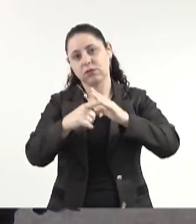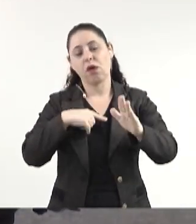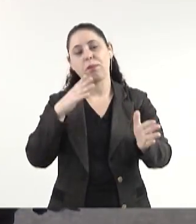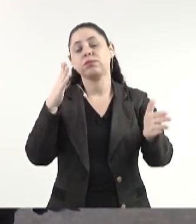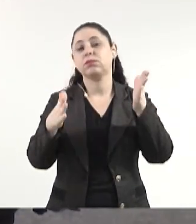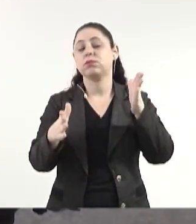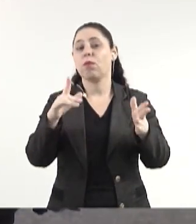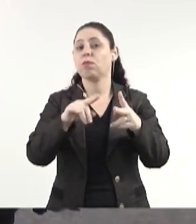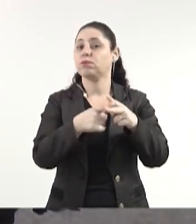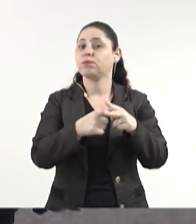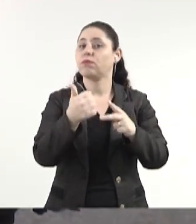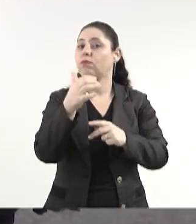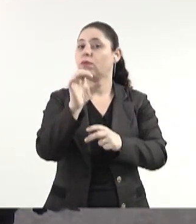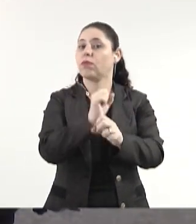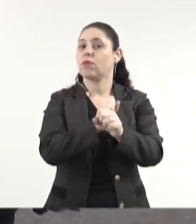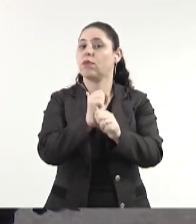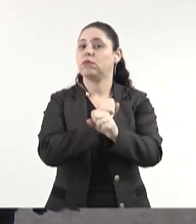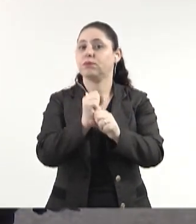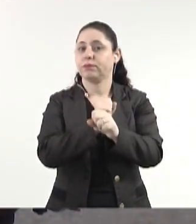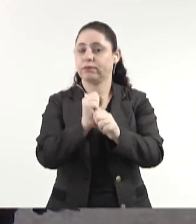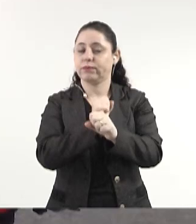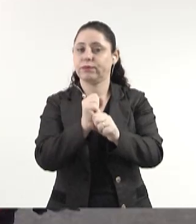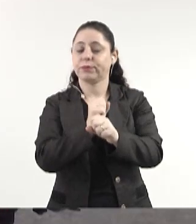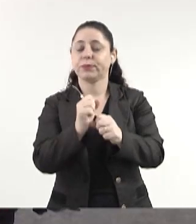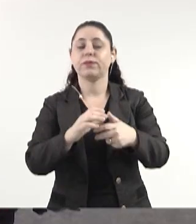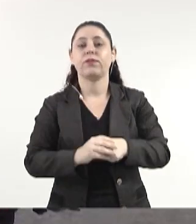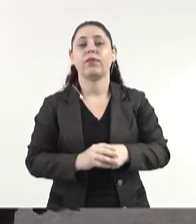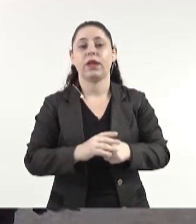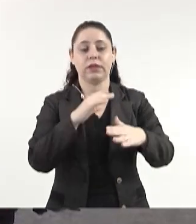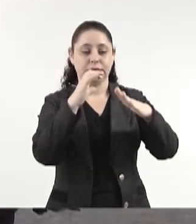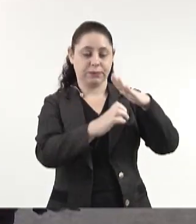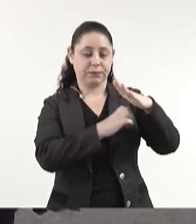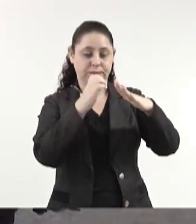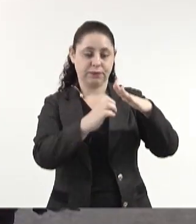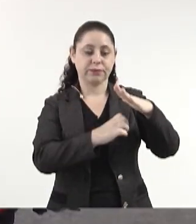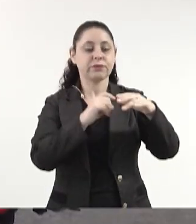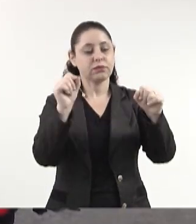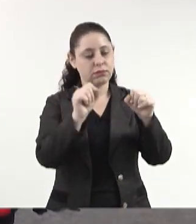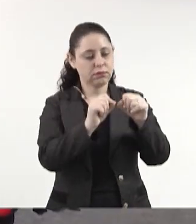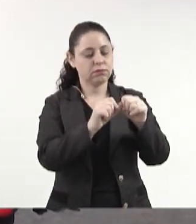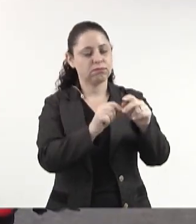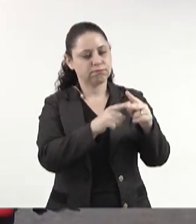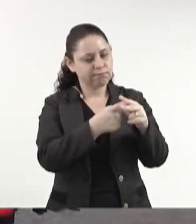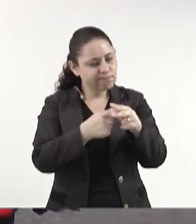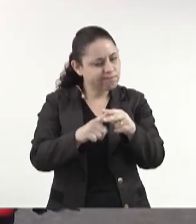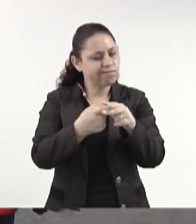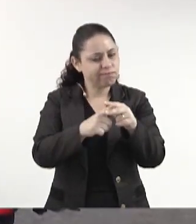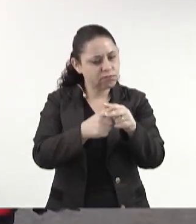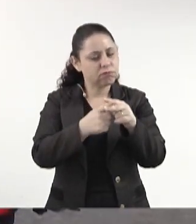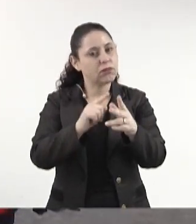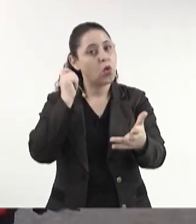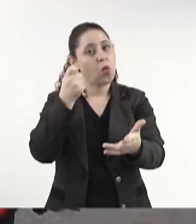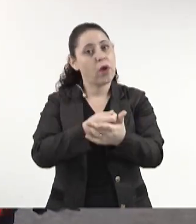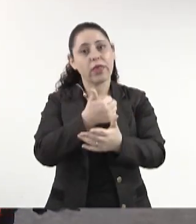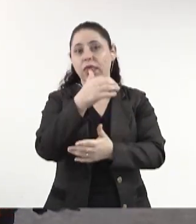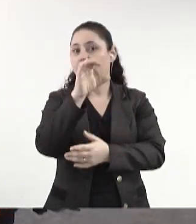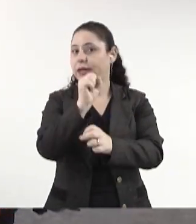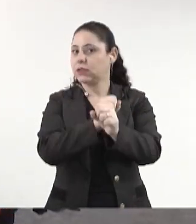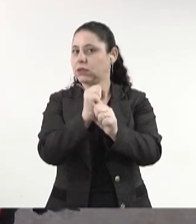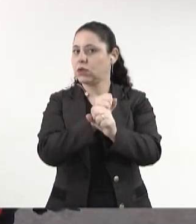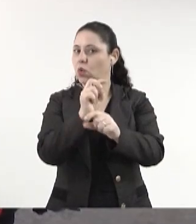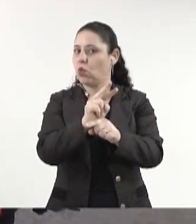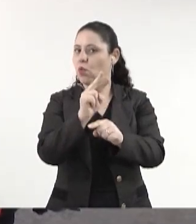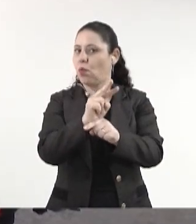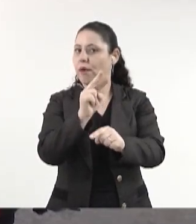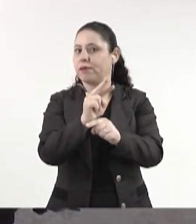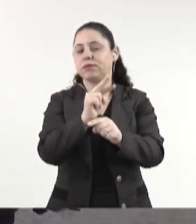período de manutenção de 10 anos. Então, aquela empresa que for executar a restauração restauração ela também vai ter a obrigação de conservar.